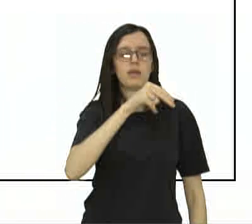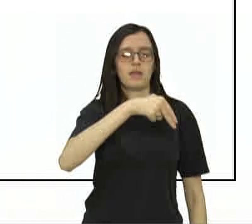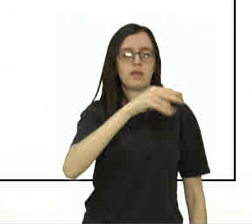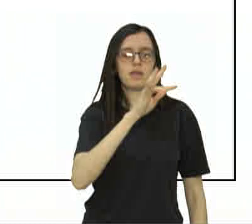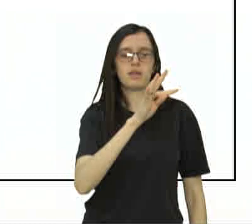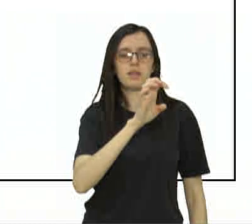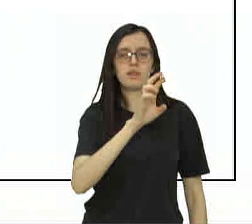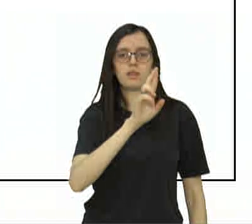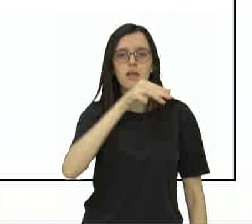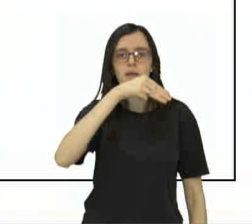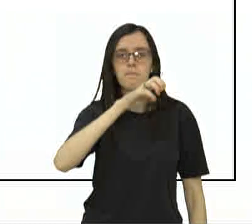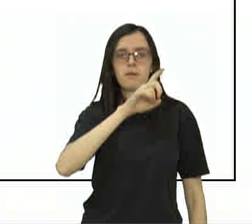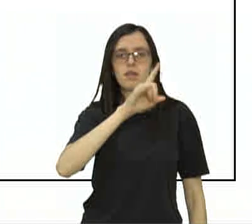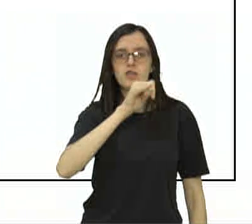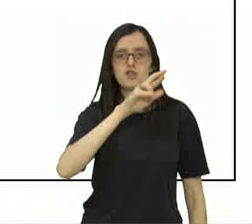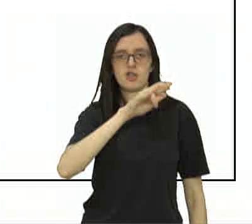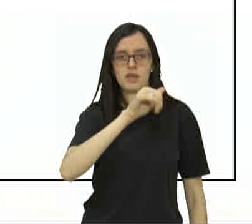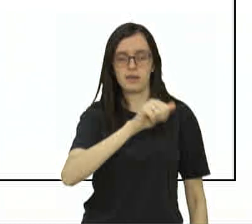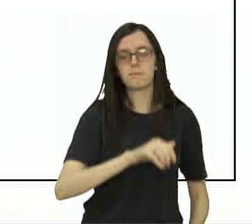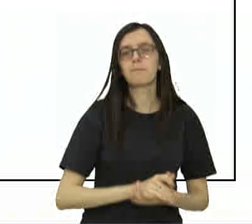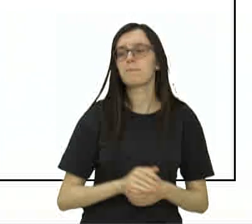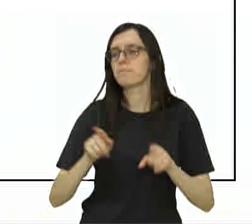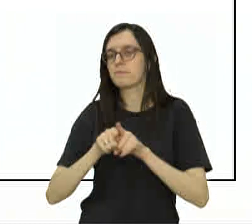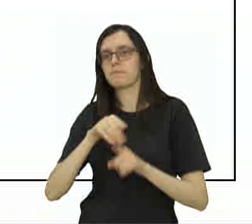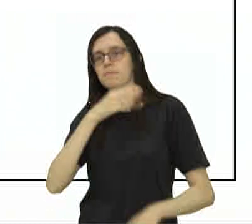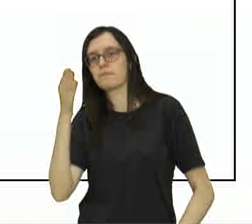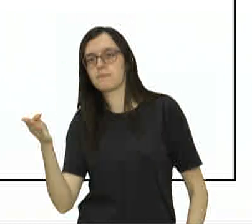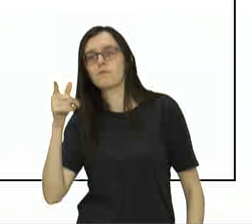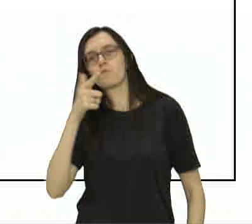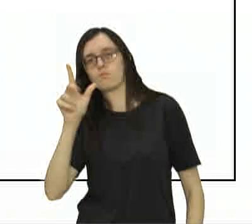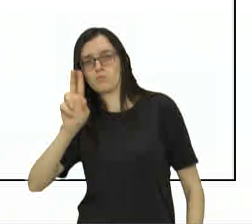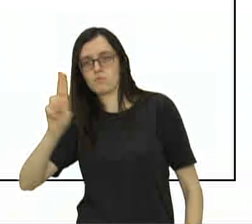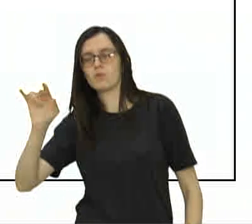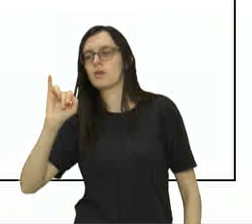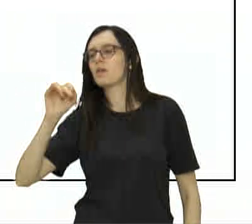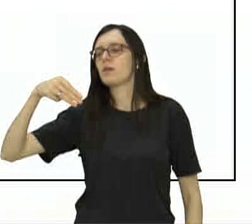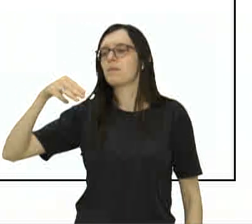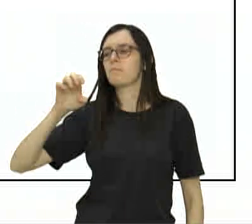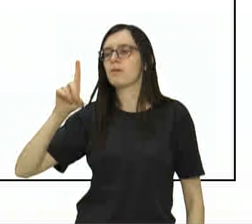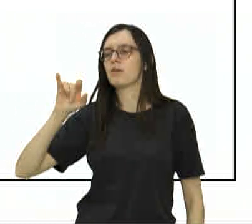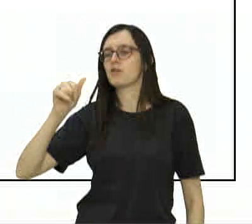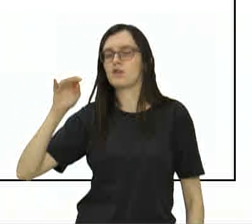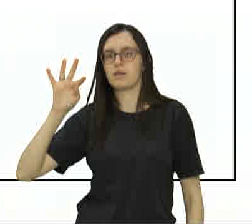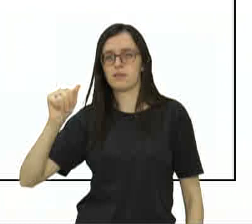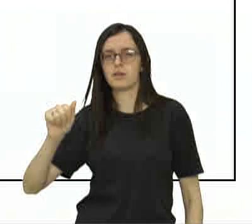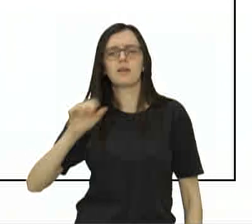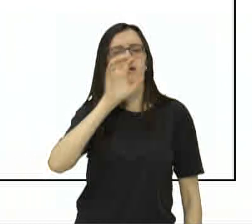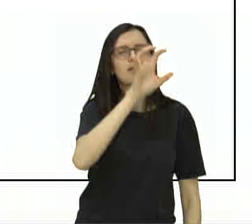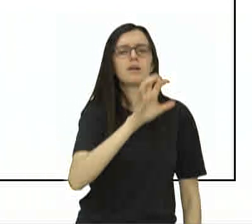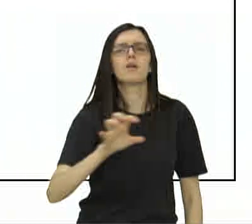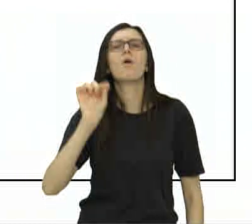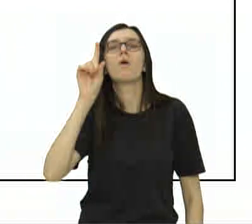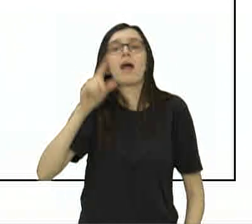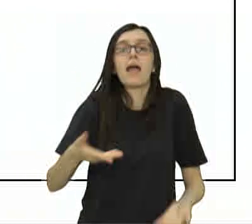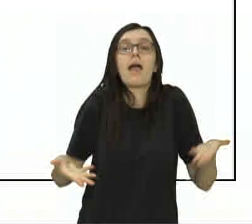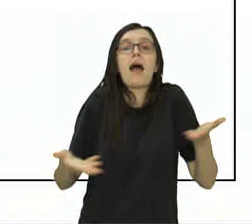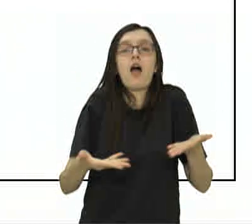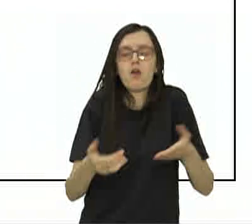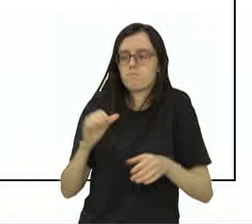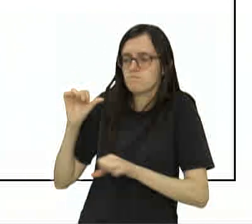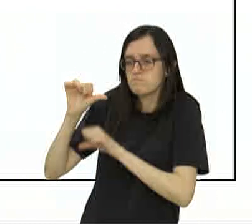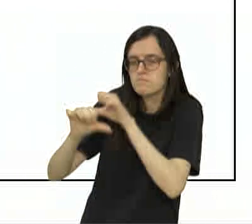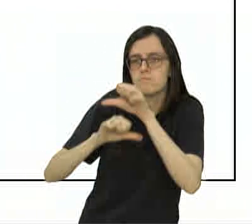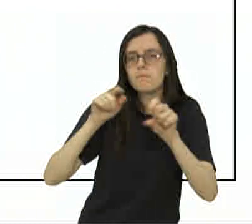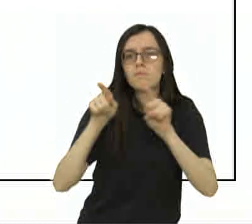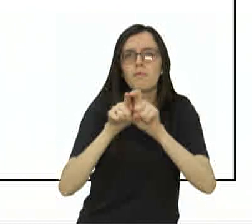Imediatas. Então, região é a dinâmica dos processos de transformação corridos recentemente e operacionalizada a